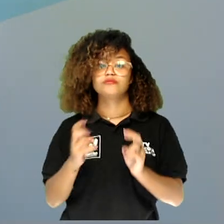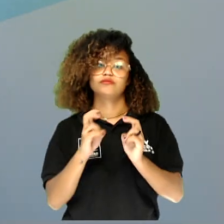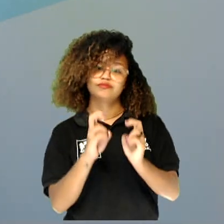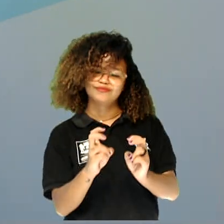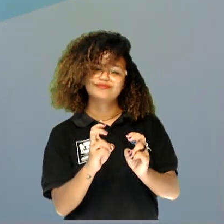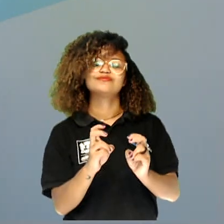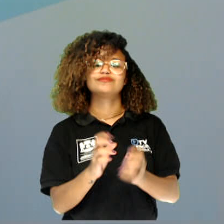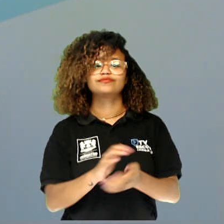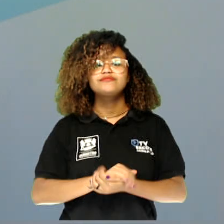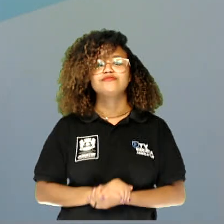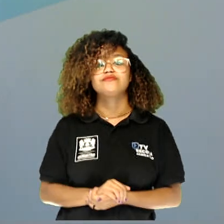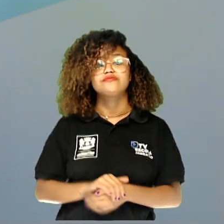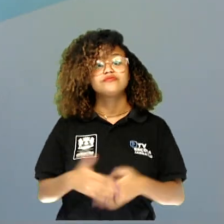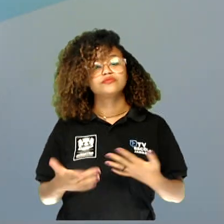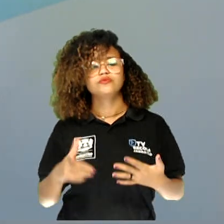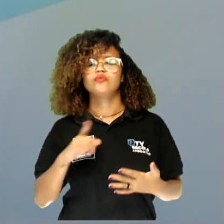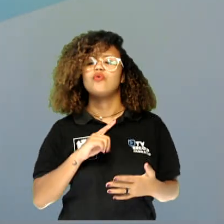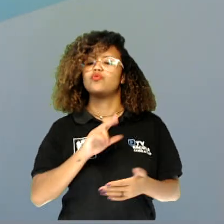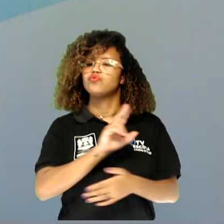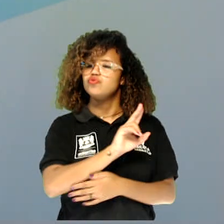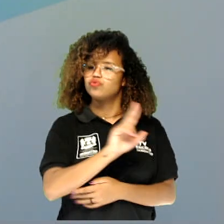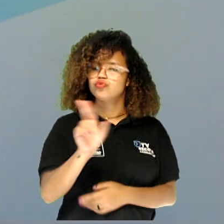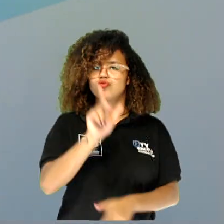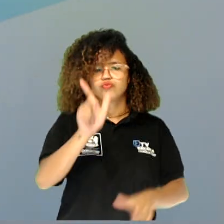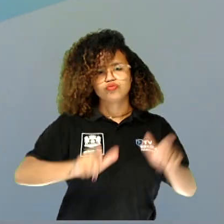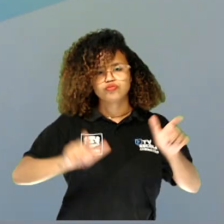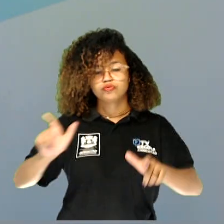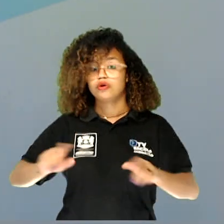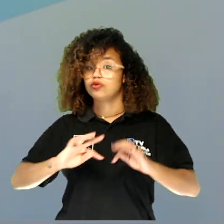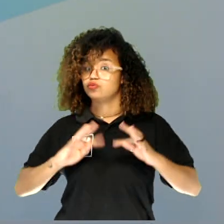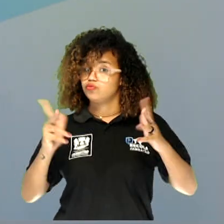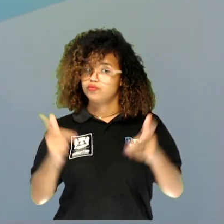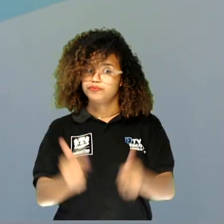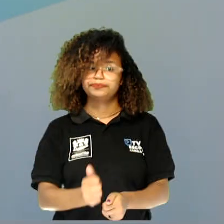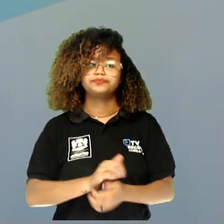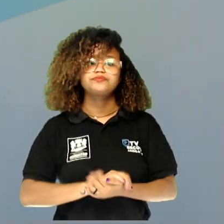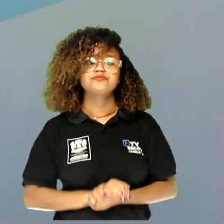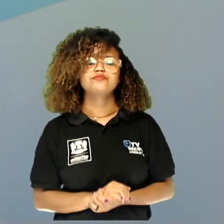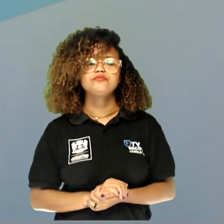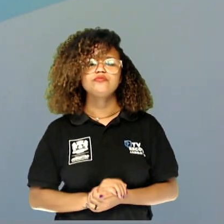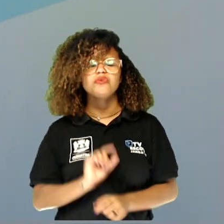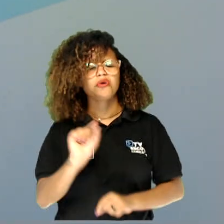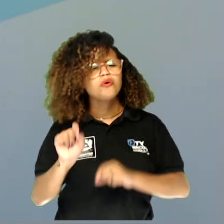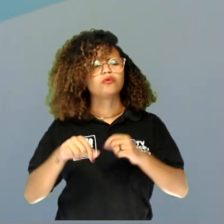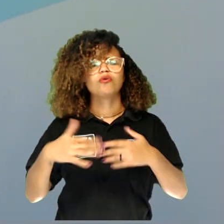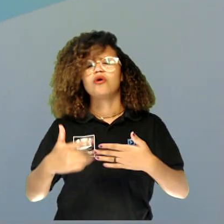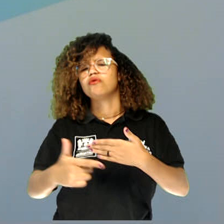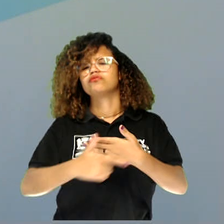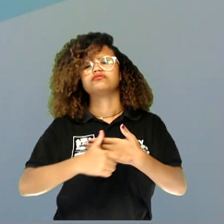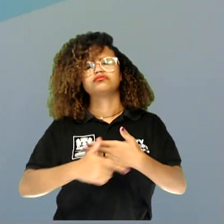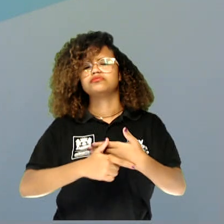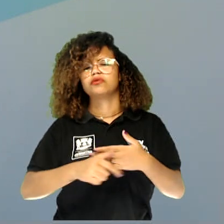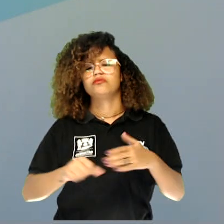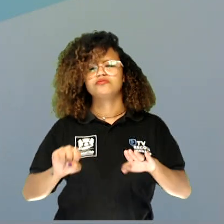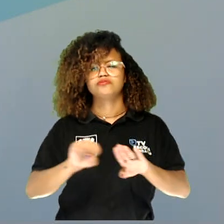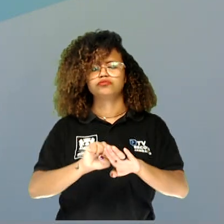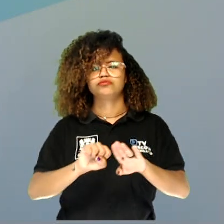Jaboatão. Então, nomeia os seres em geral. E qual é a função do